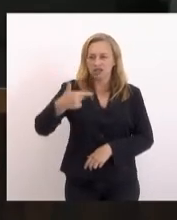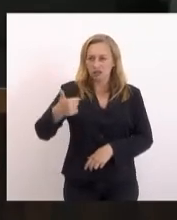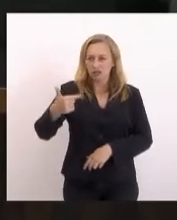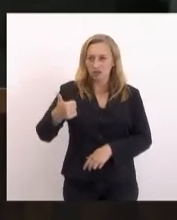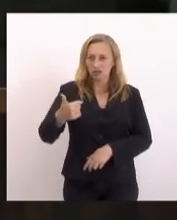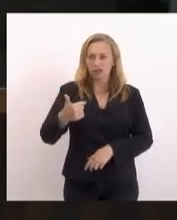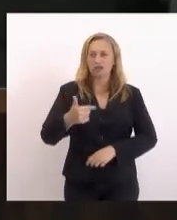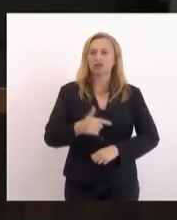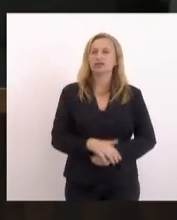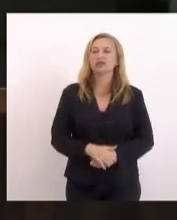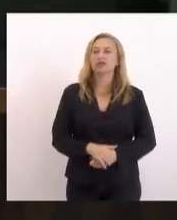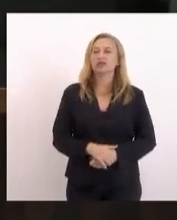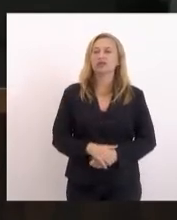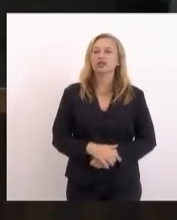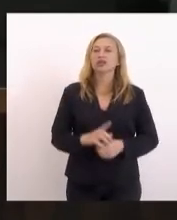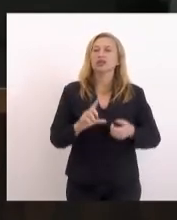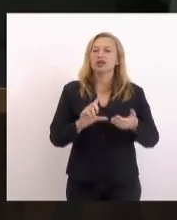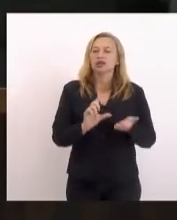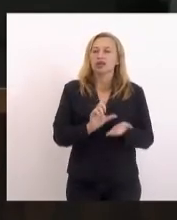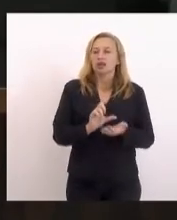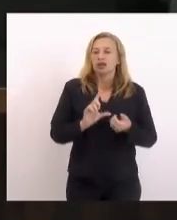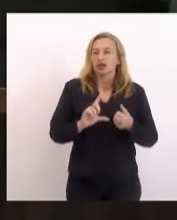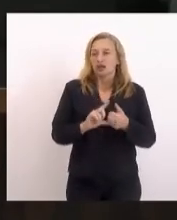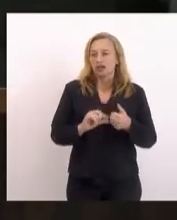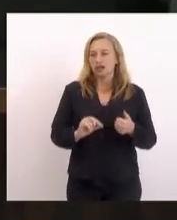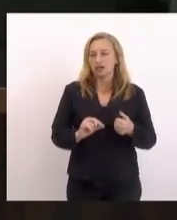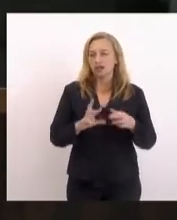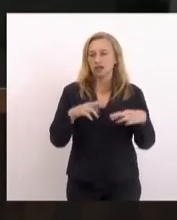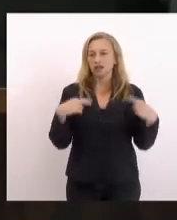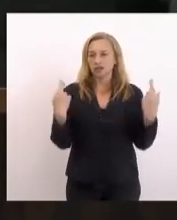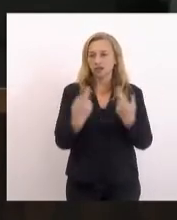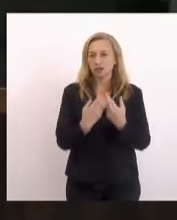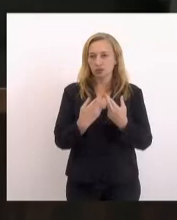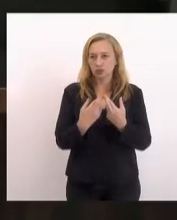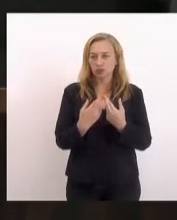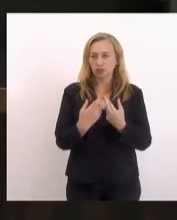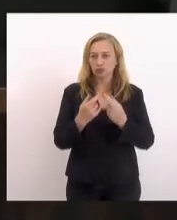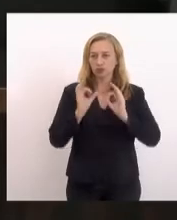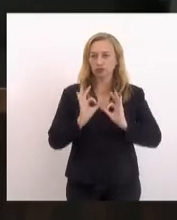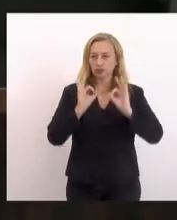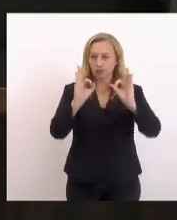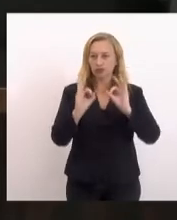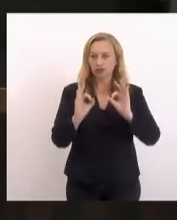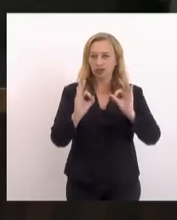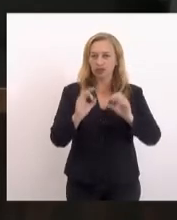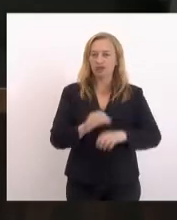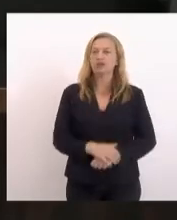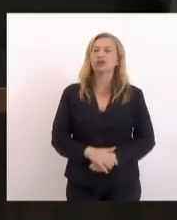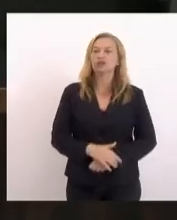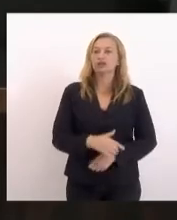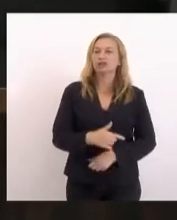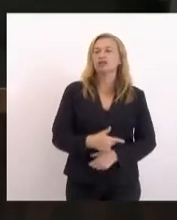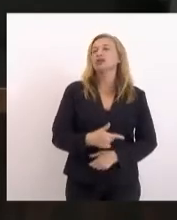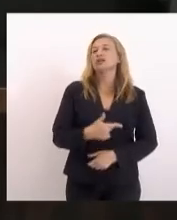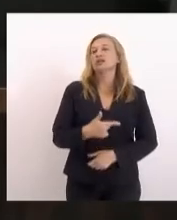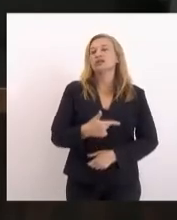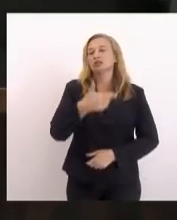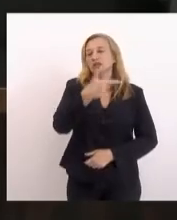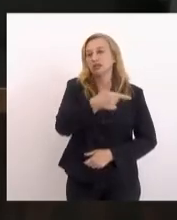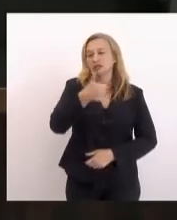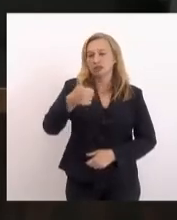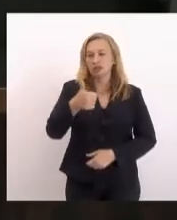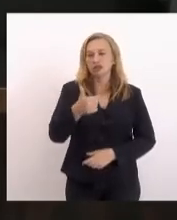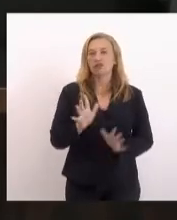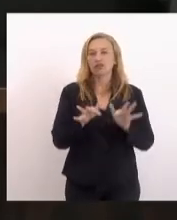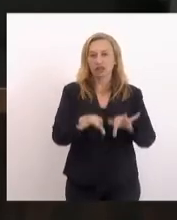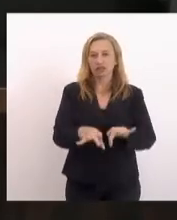a apreciação da pauta da primeira sessão ordinária da quarta sessão legislativa da 12ª legislatura. Está